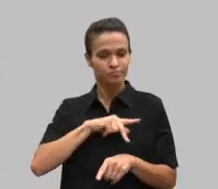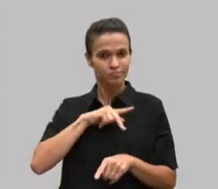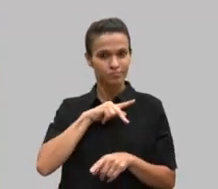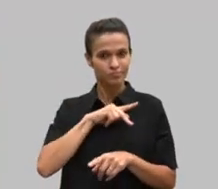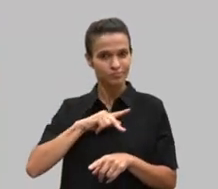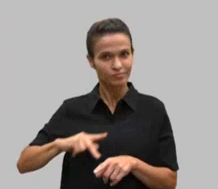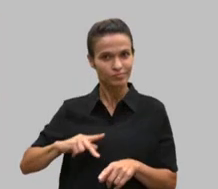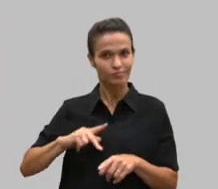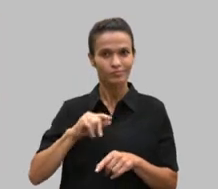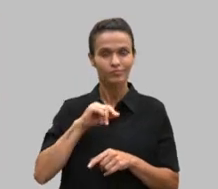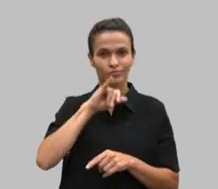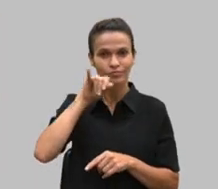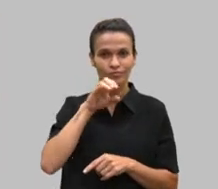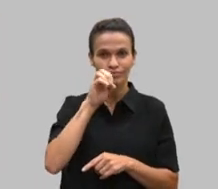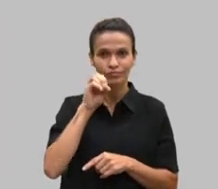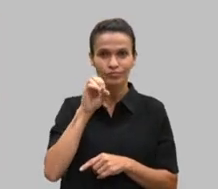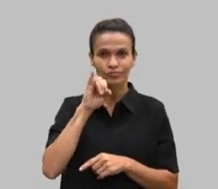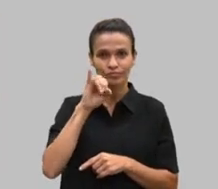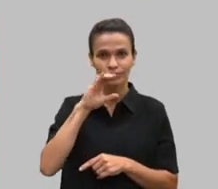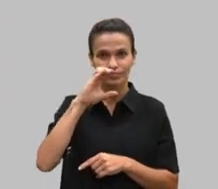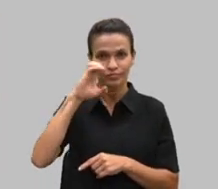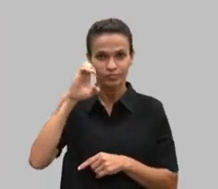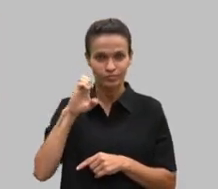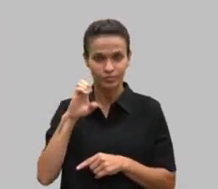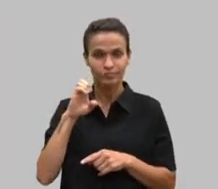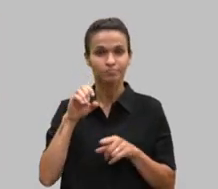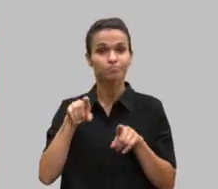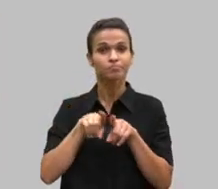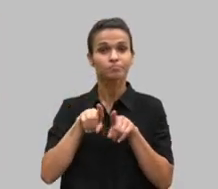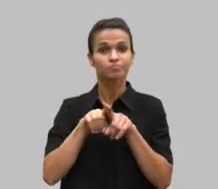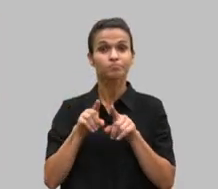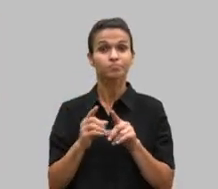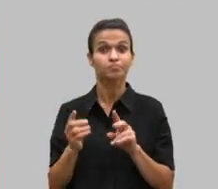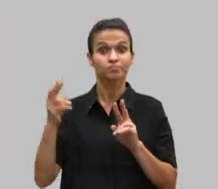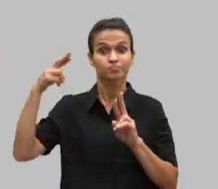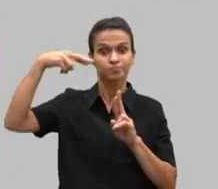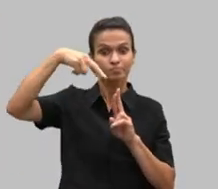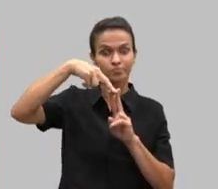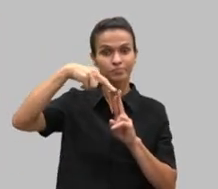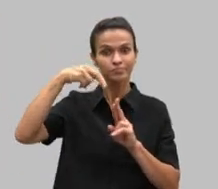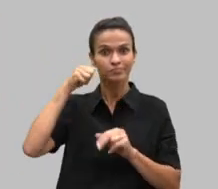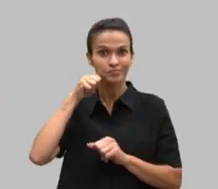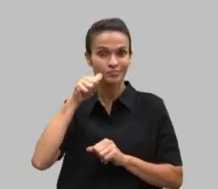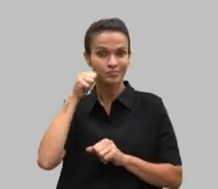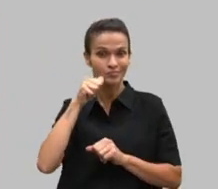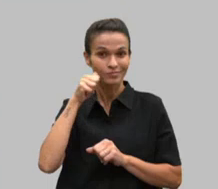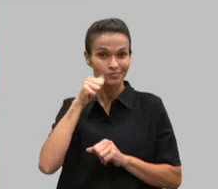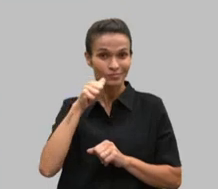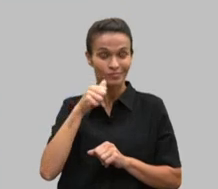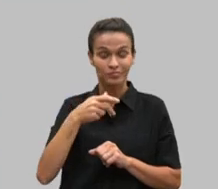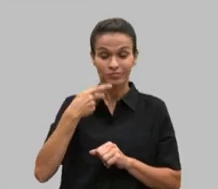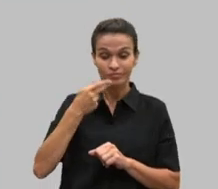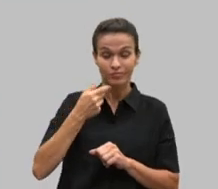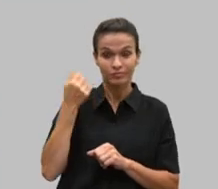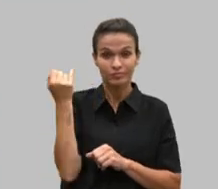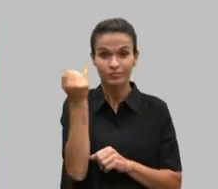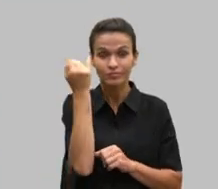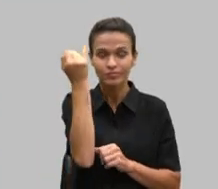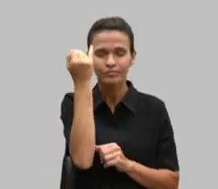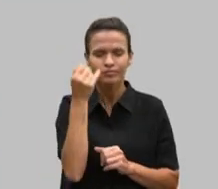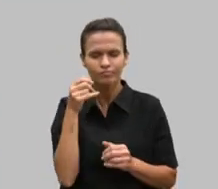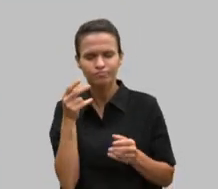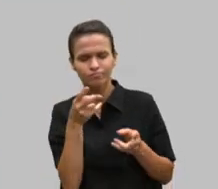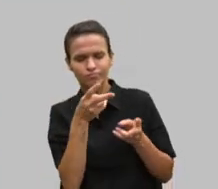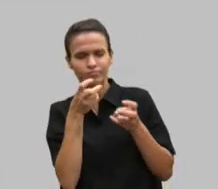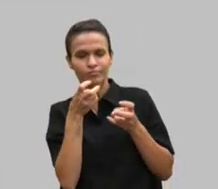as câmaras municipais Mas acima de tudo representando as mulheres e falar da importância de ver a juventude envolvida